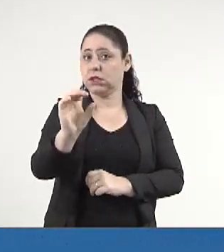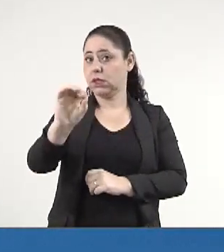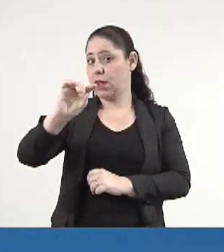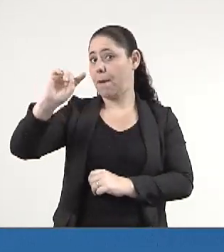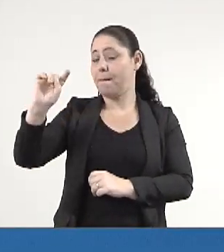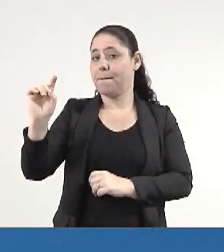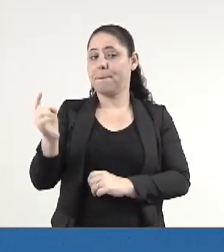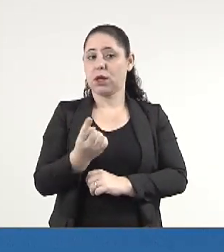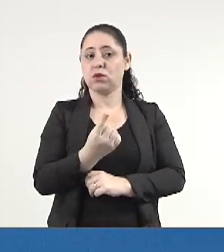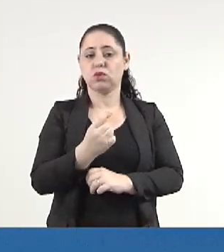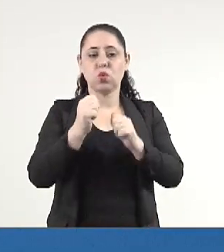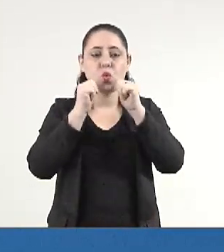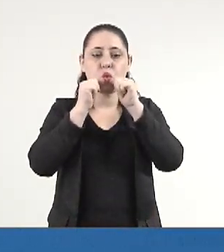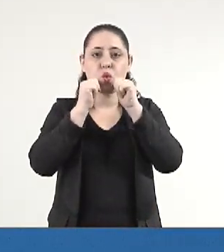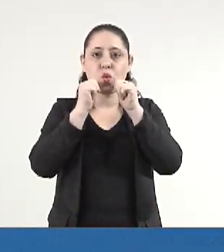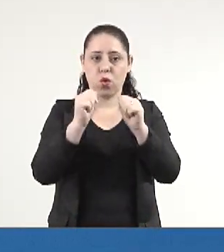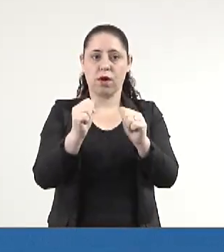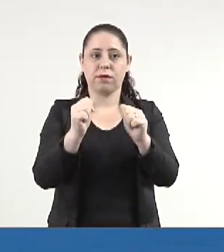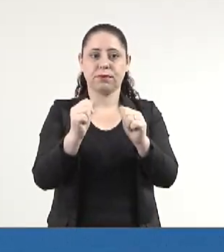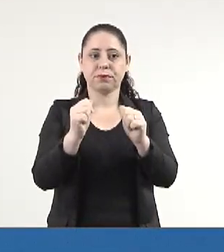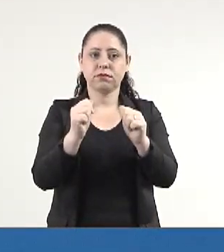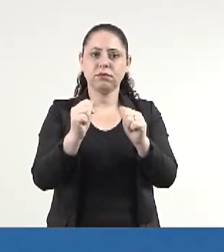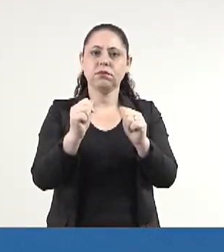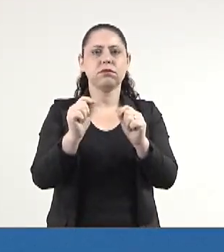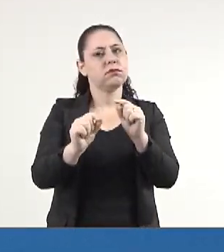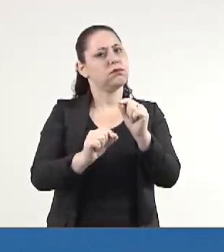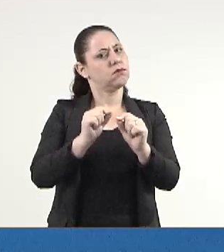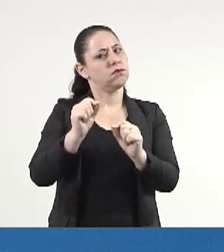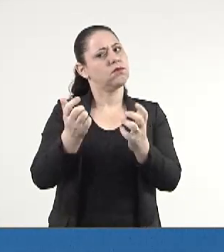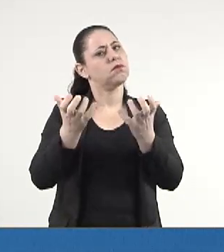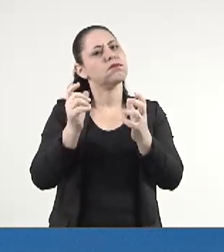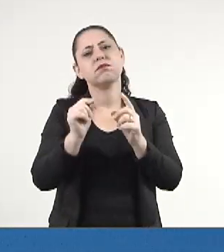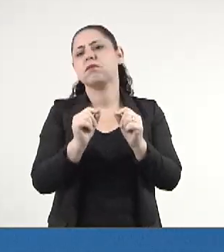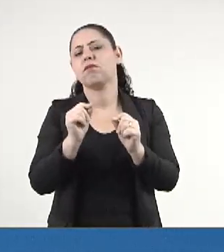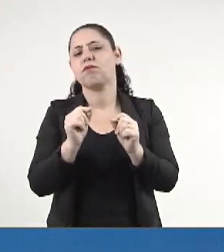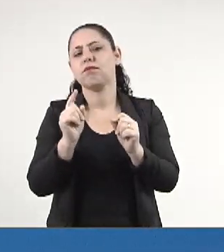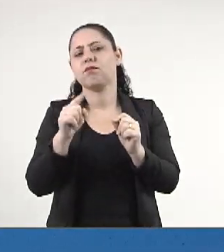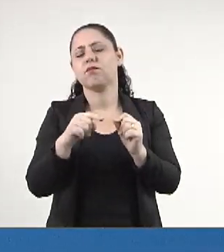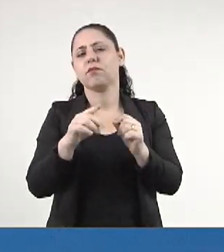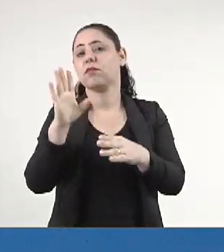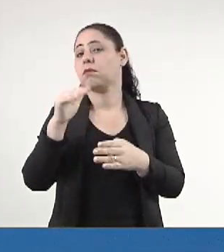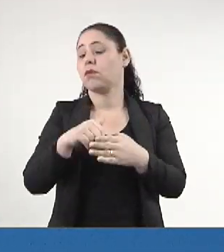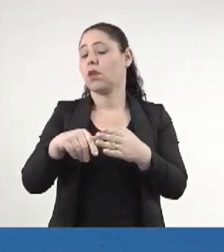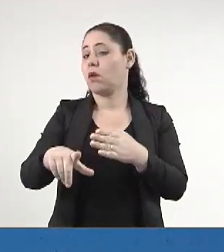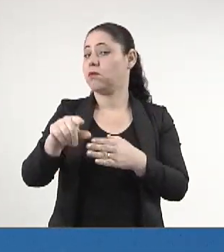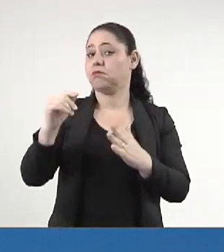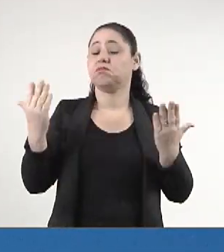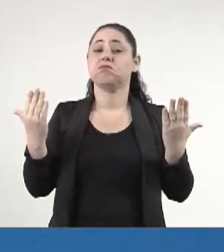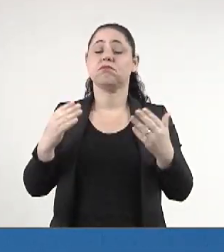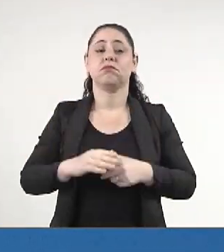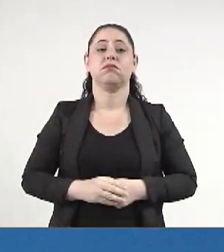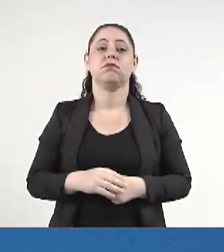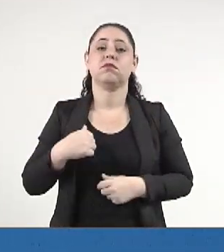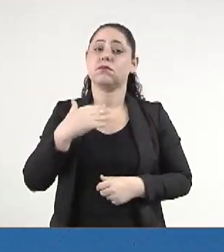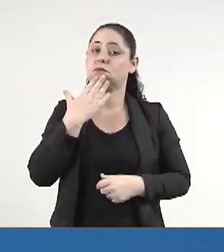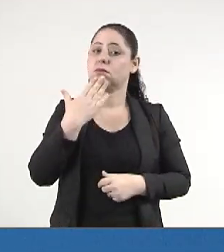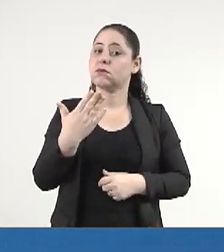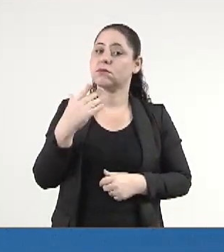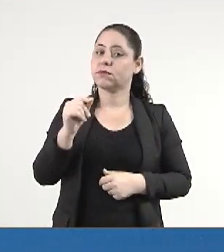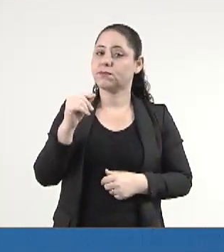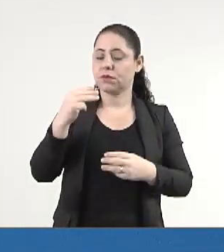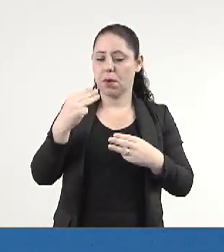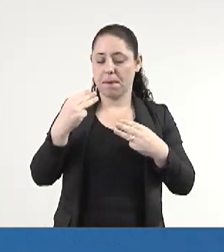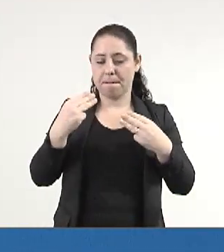R$ 160 mil com assessores, evidentemente com a pretensão, não sei, de se eleger. Estou pedindo